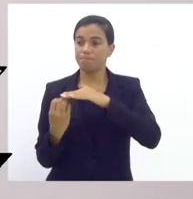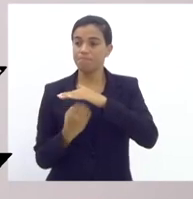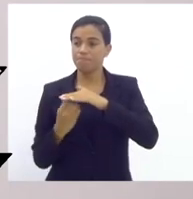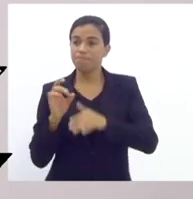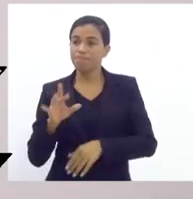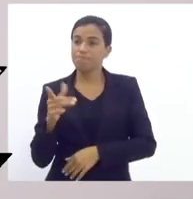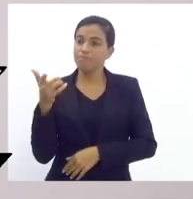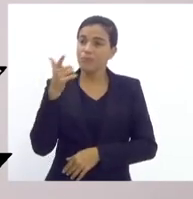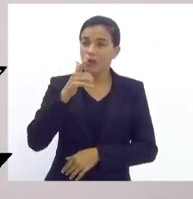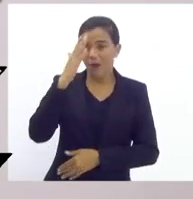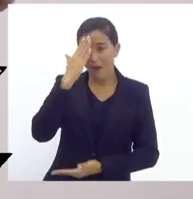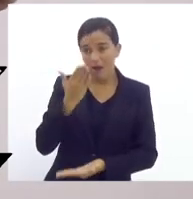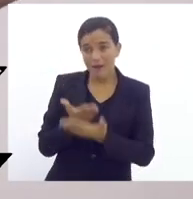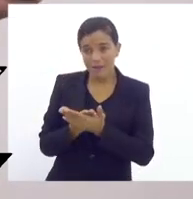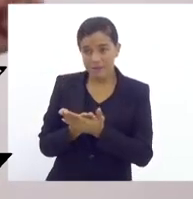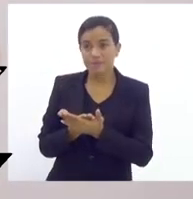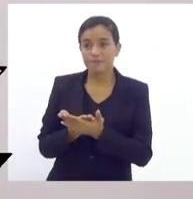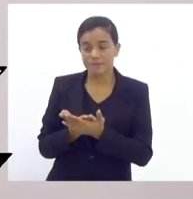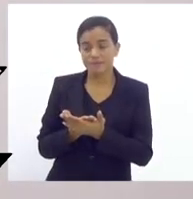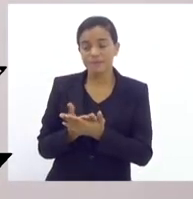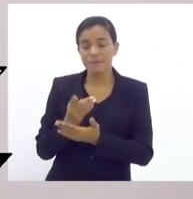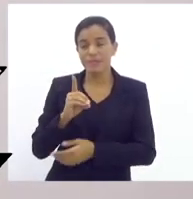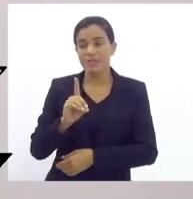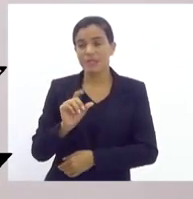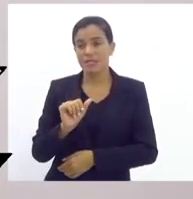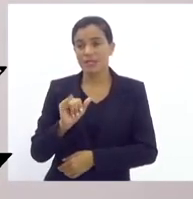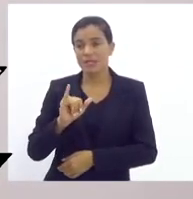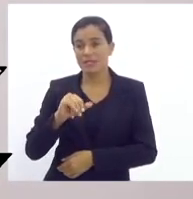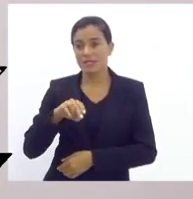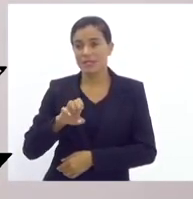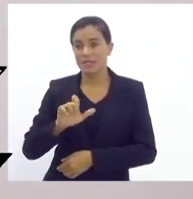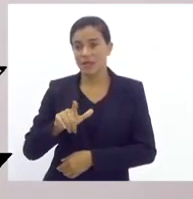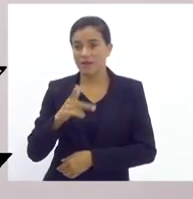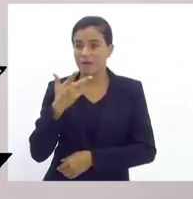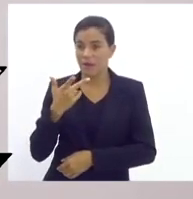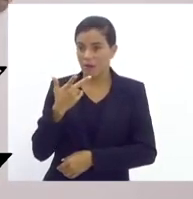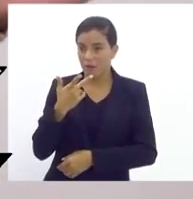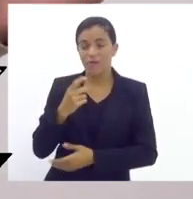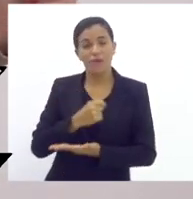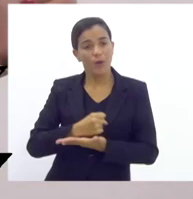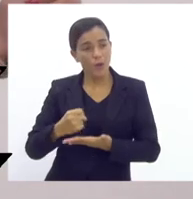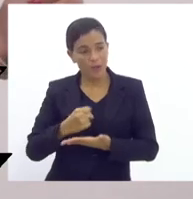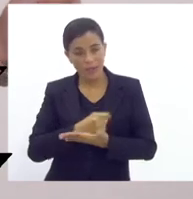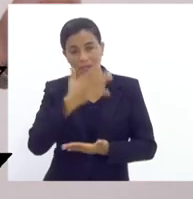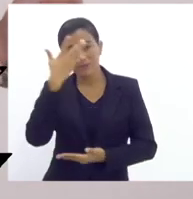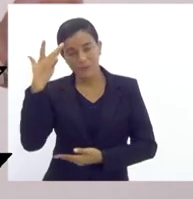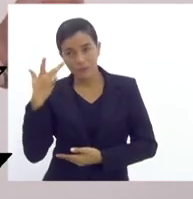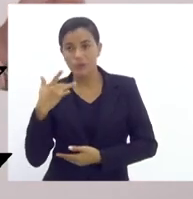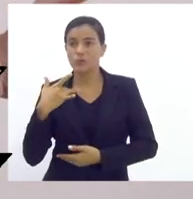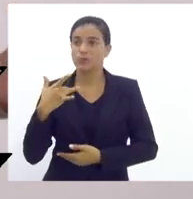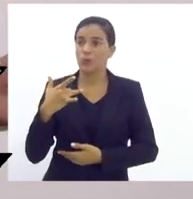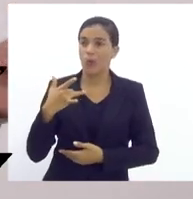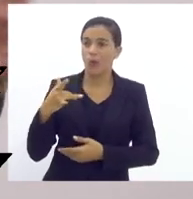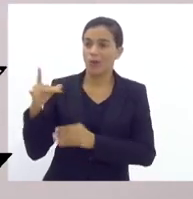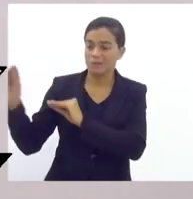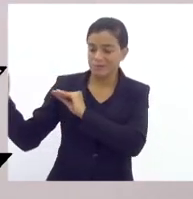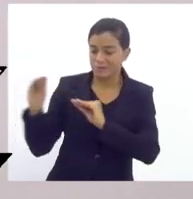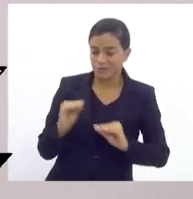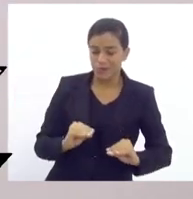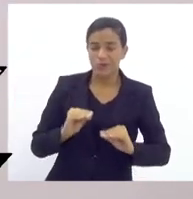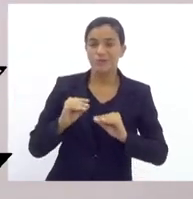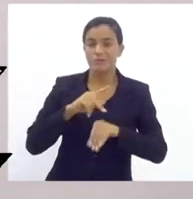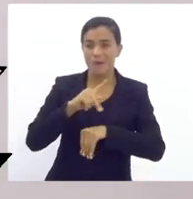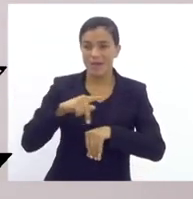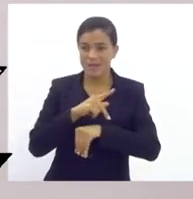também né como o Diogo falou de Daniel falou que vão contratar as pessoas migrantes se refugiadas para trabalhar